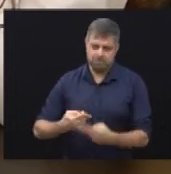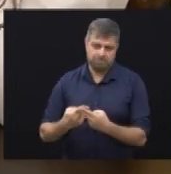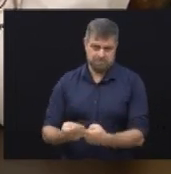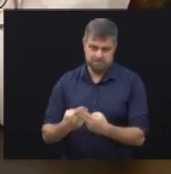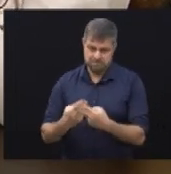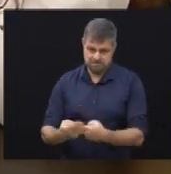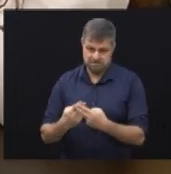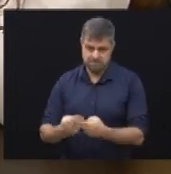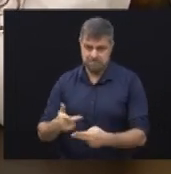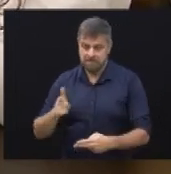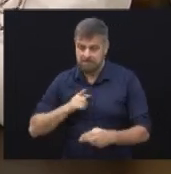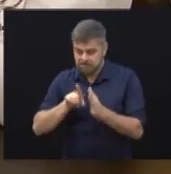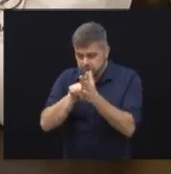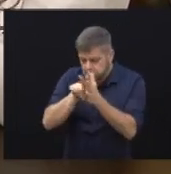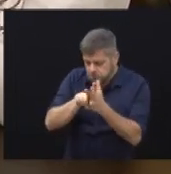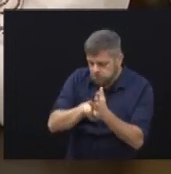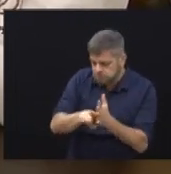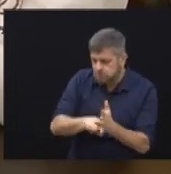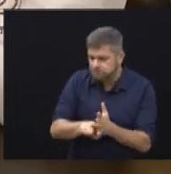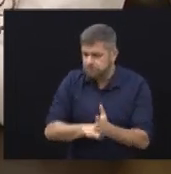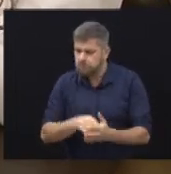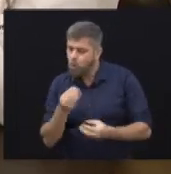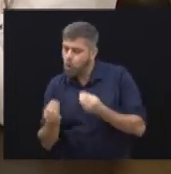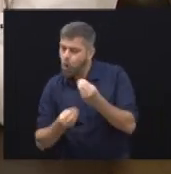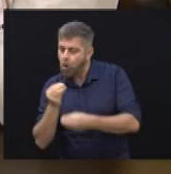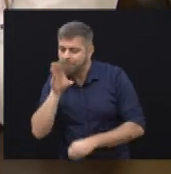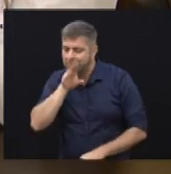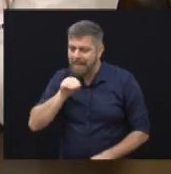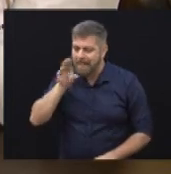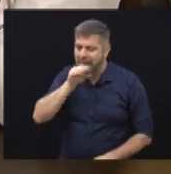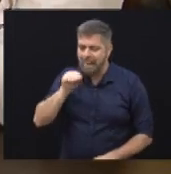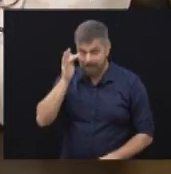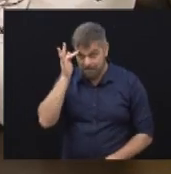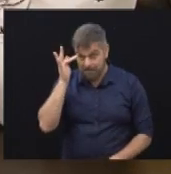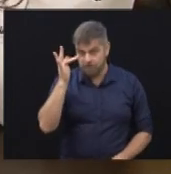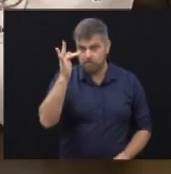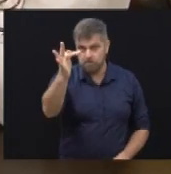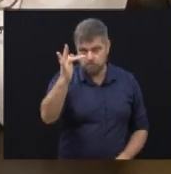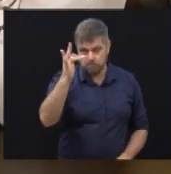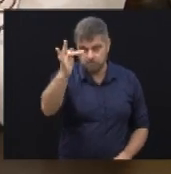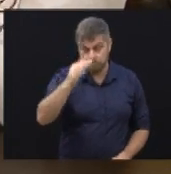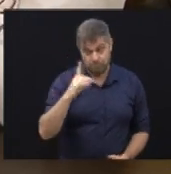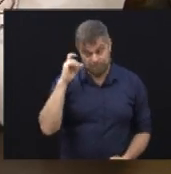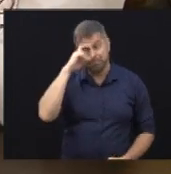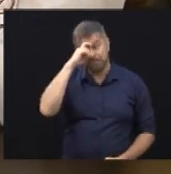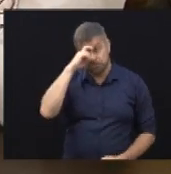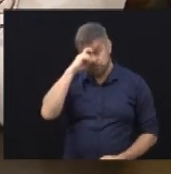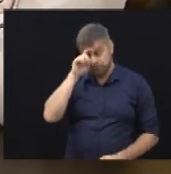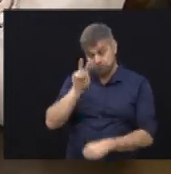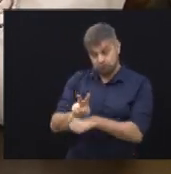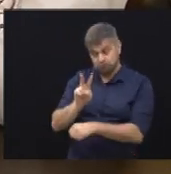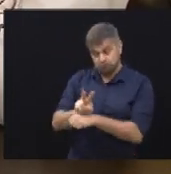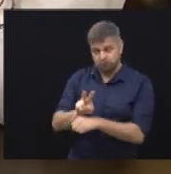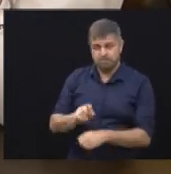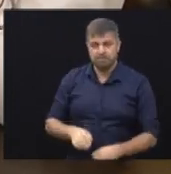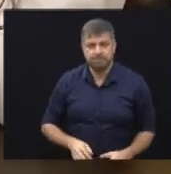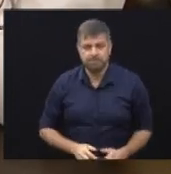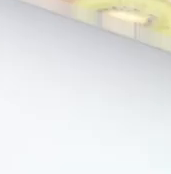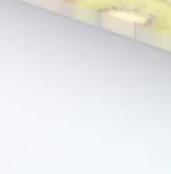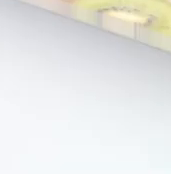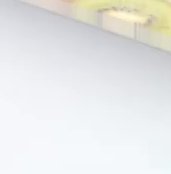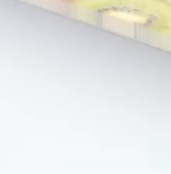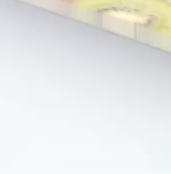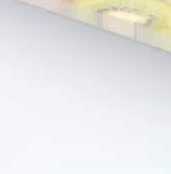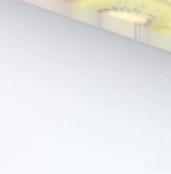R. Mas a gente tem que realmente fazer um rastreio dessa fala da criança para que lá na frente não fique um negócio difícil de se